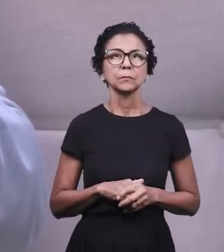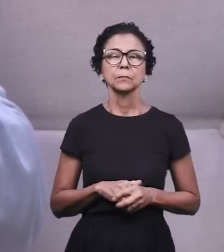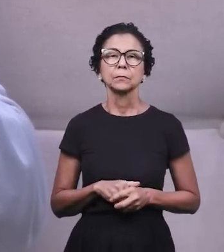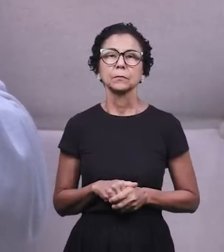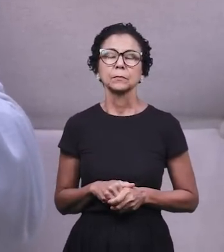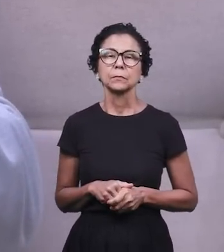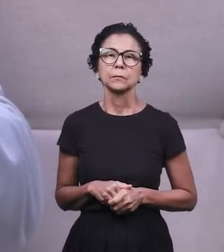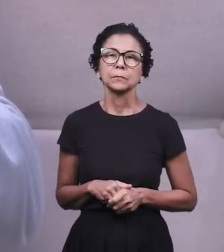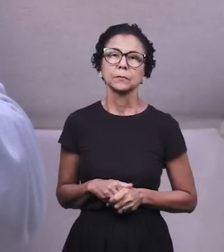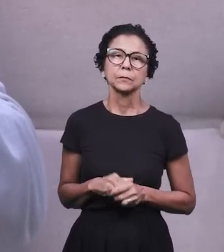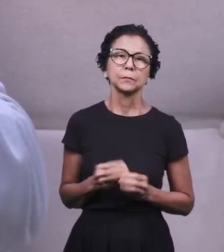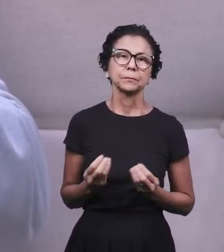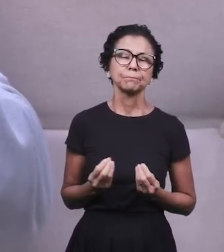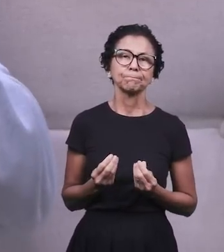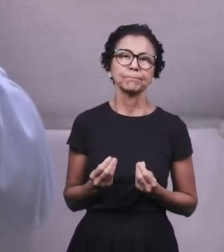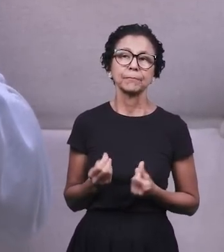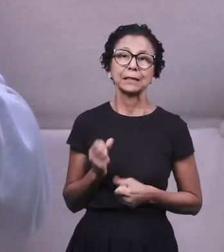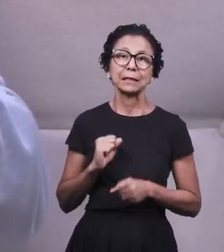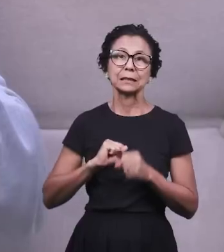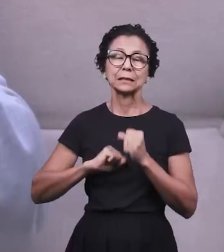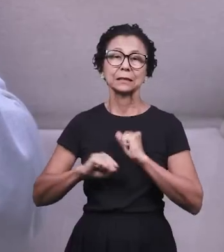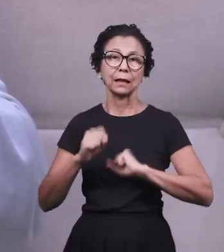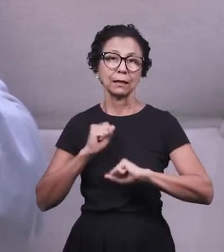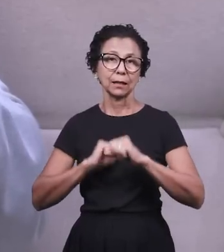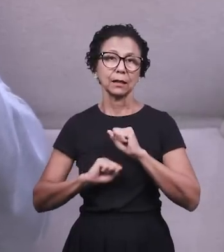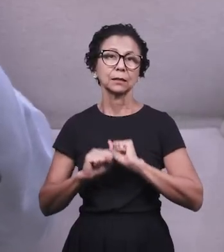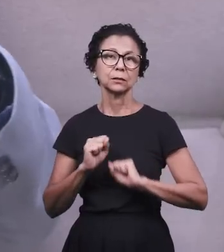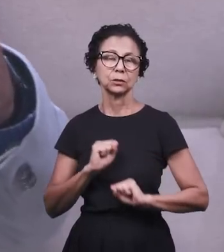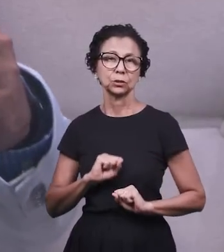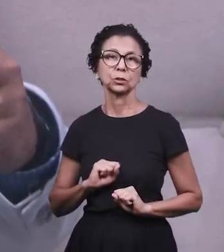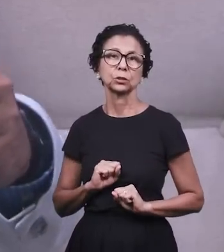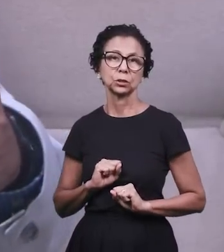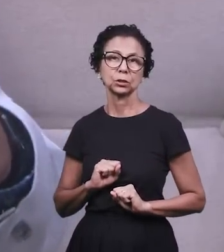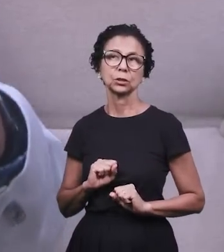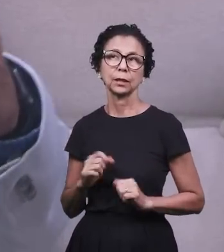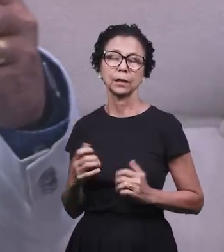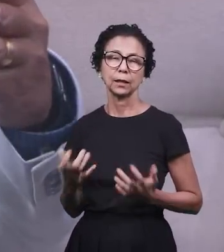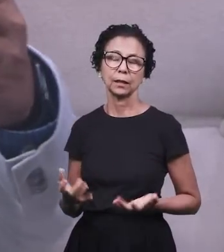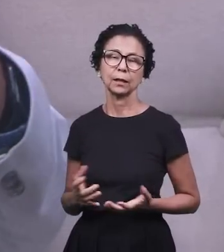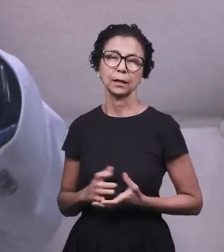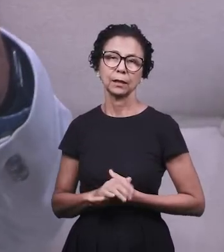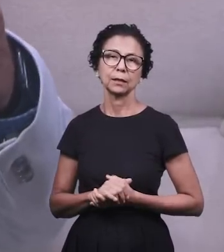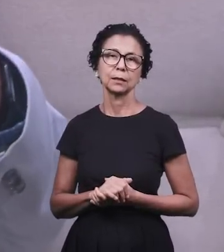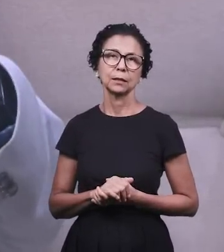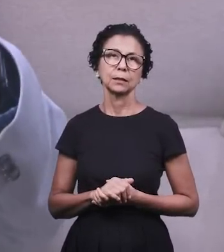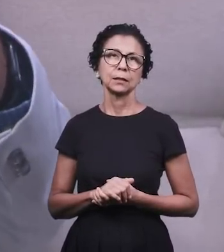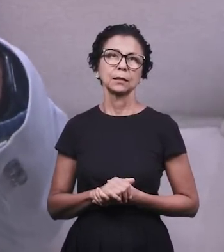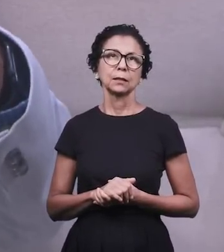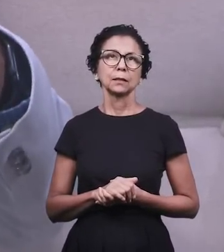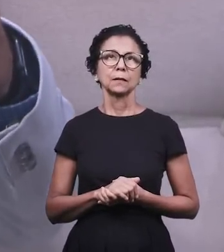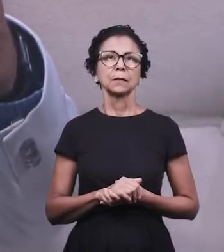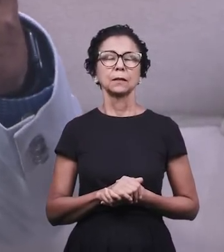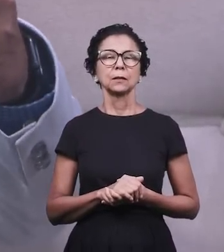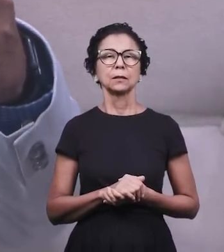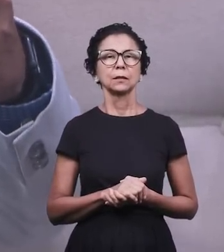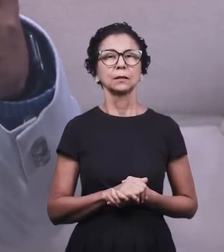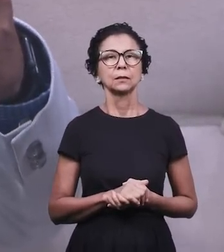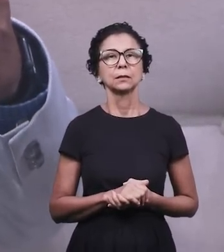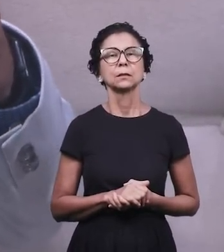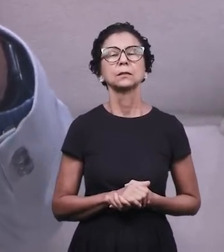a questão esse anseio, ele é acompanhado, ele vem